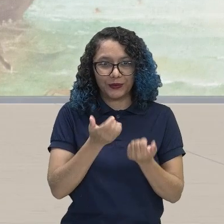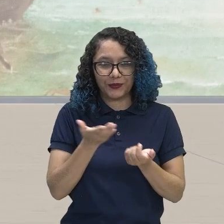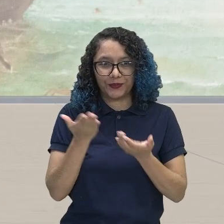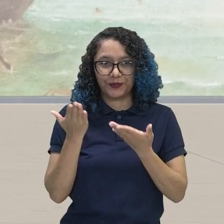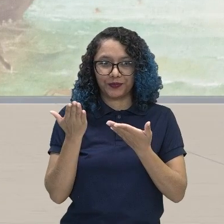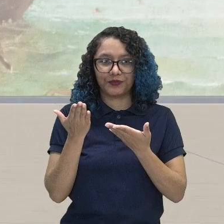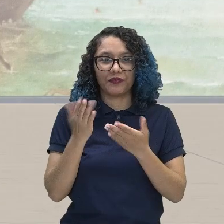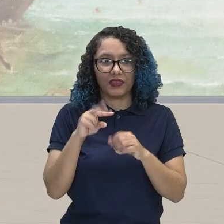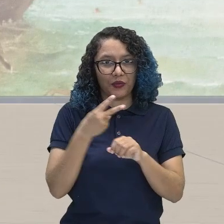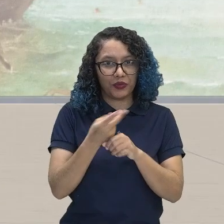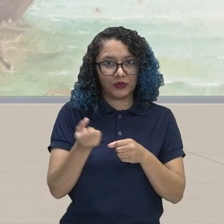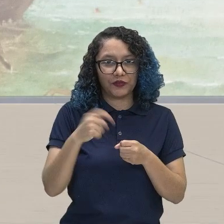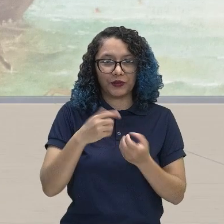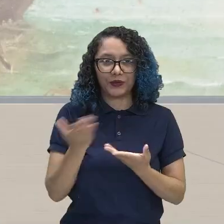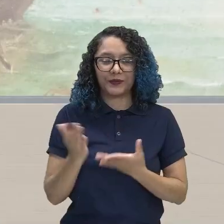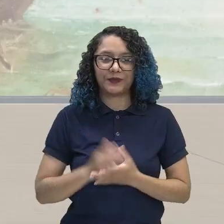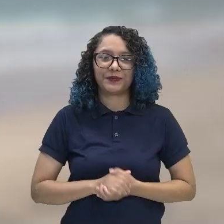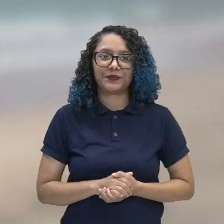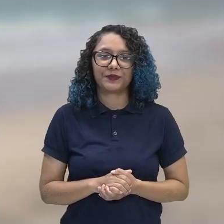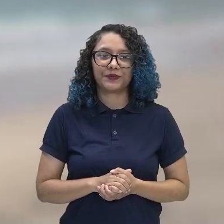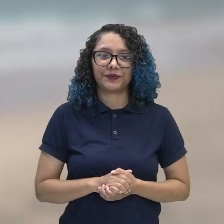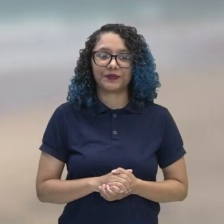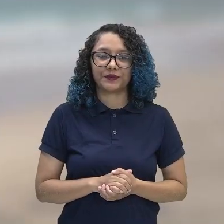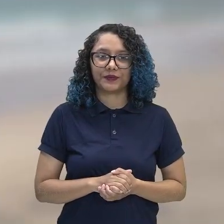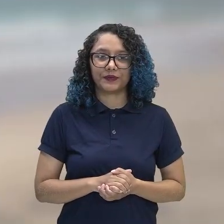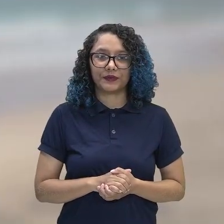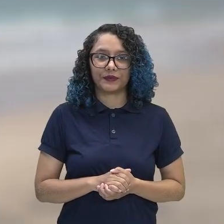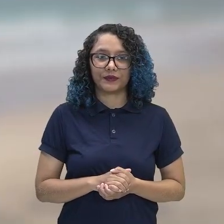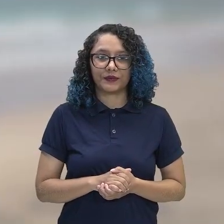vocês, daqui a pouquinho a gente retorna.